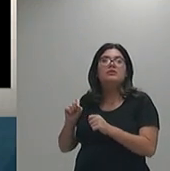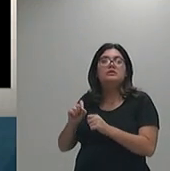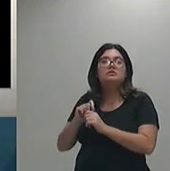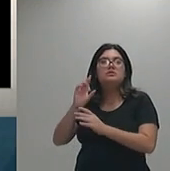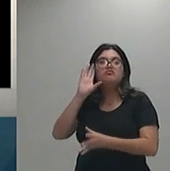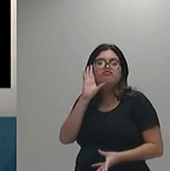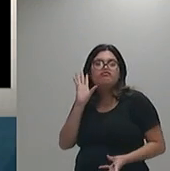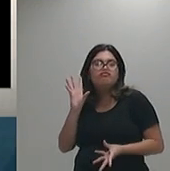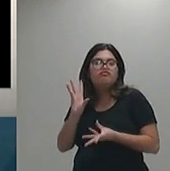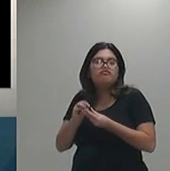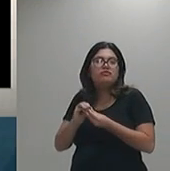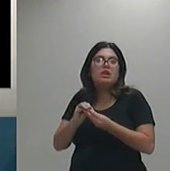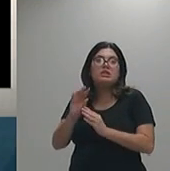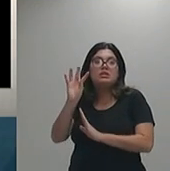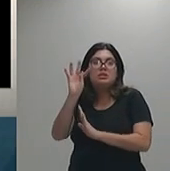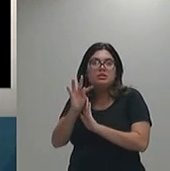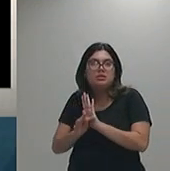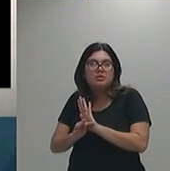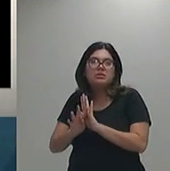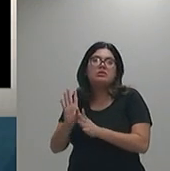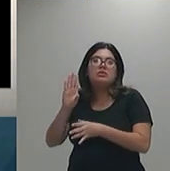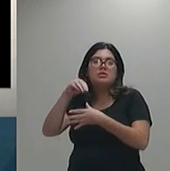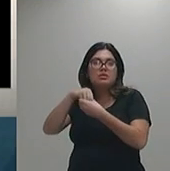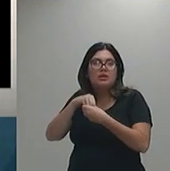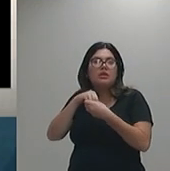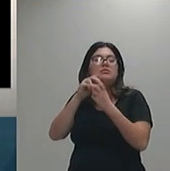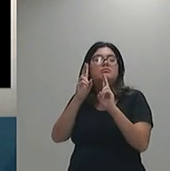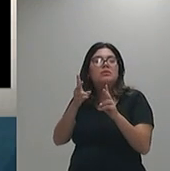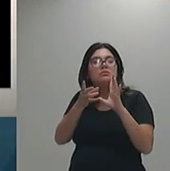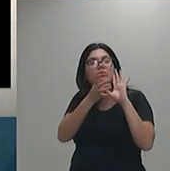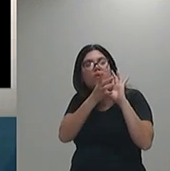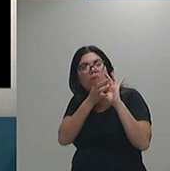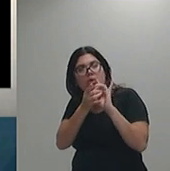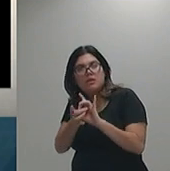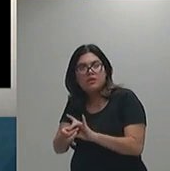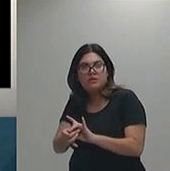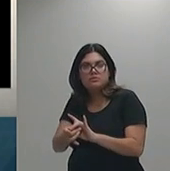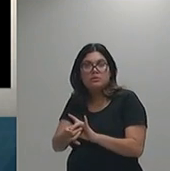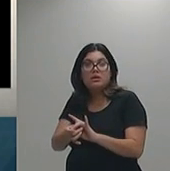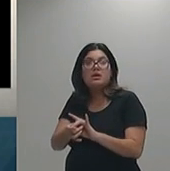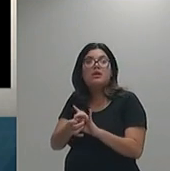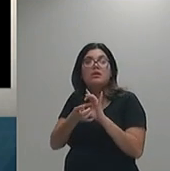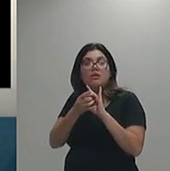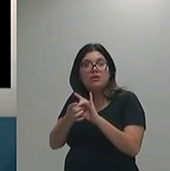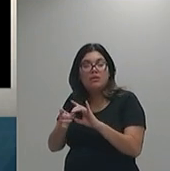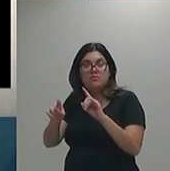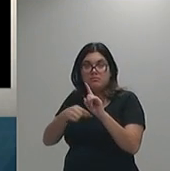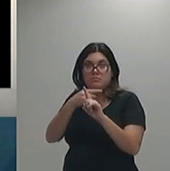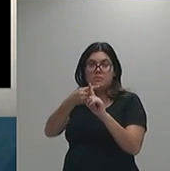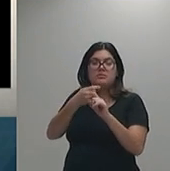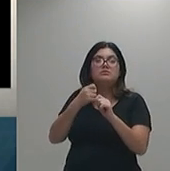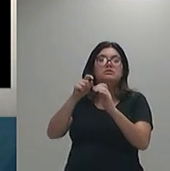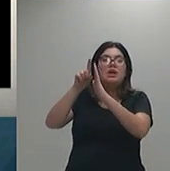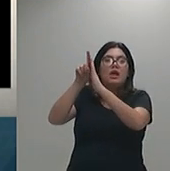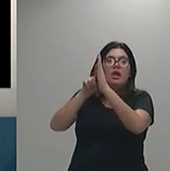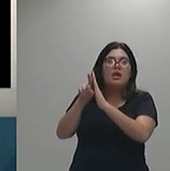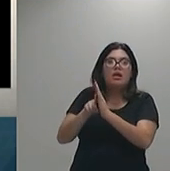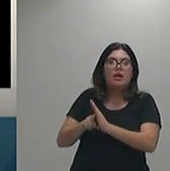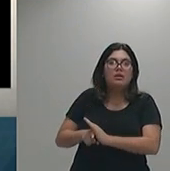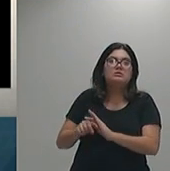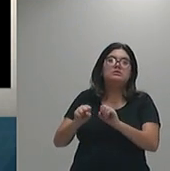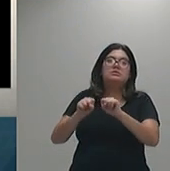texto dentro do seu contexto e além do seu contexto tem-se examinar segundo sistema normativo